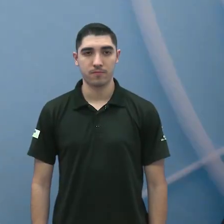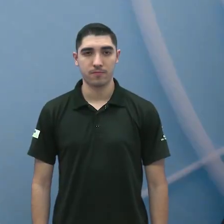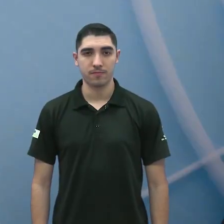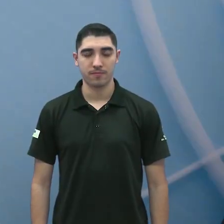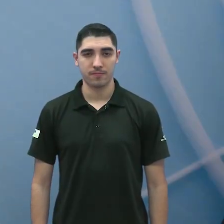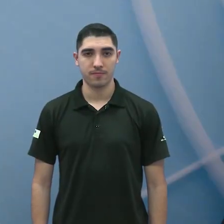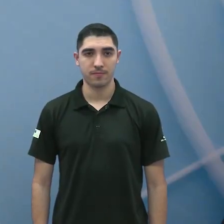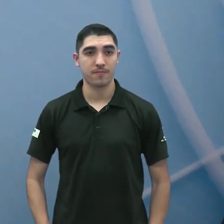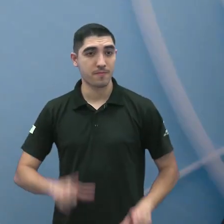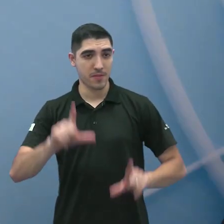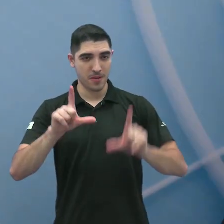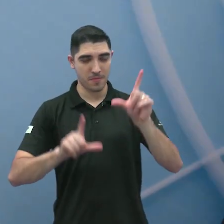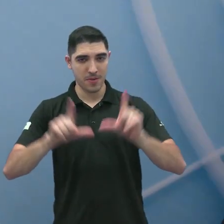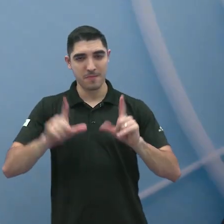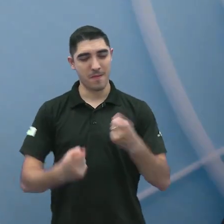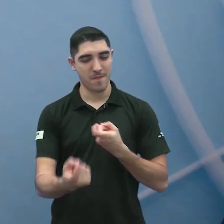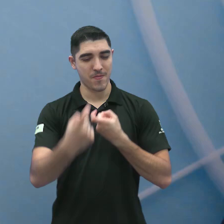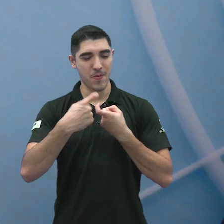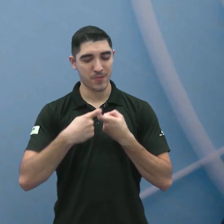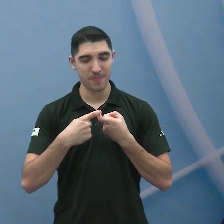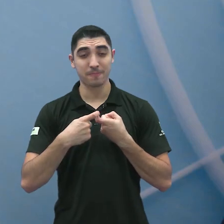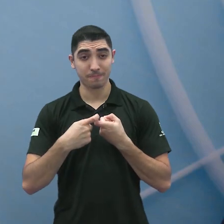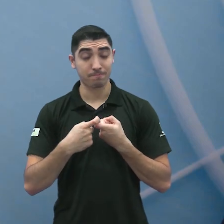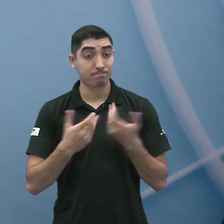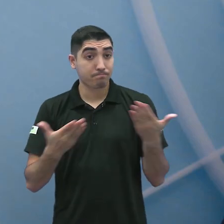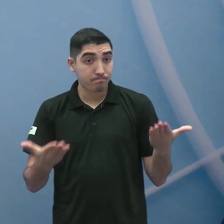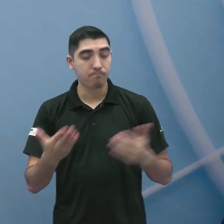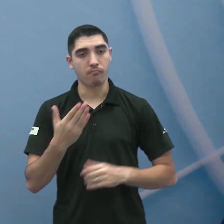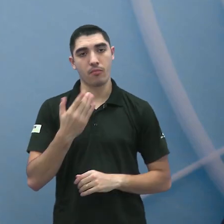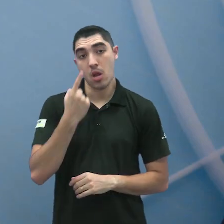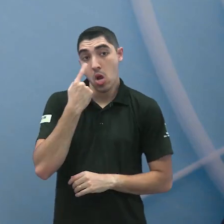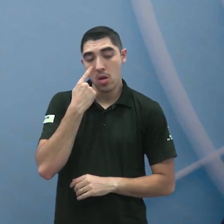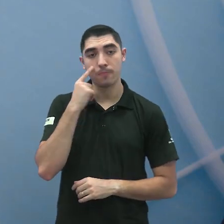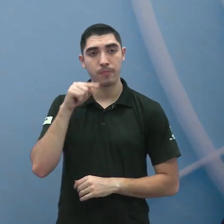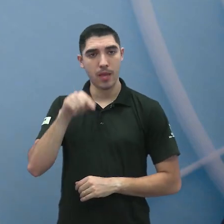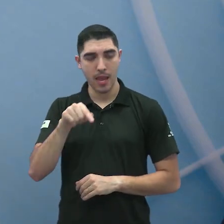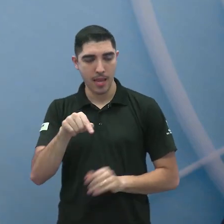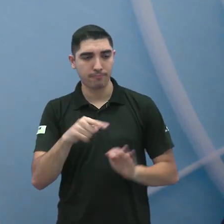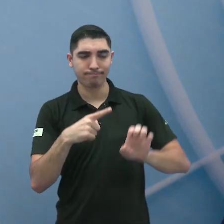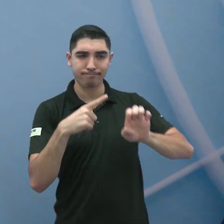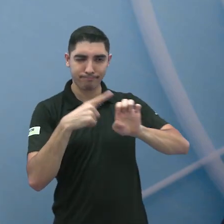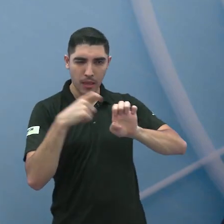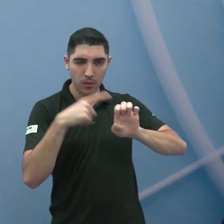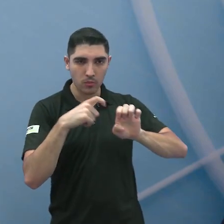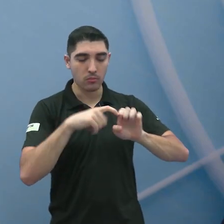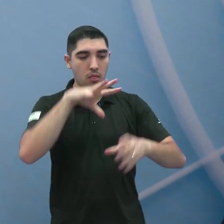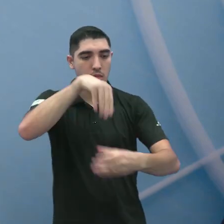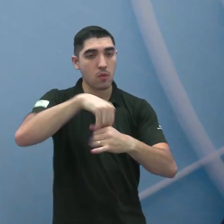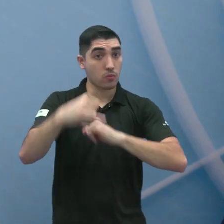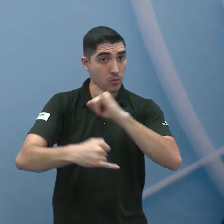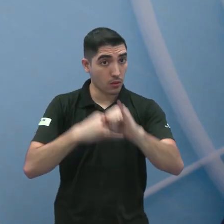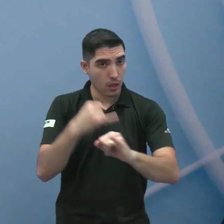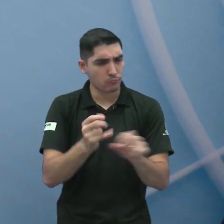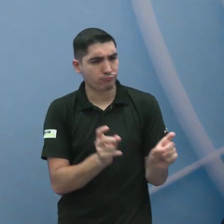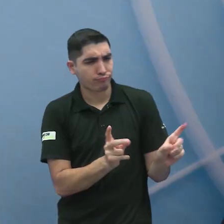E já estamos de volta com Diálogos da Cidade, gente. Olha só, o empreendedorismo digital tem transformado